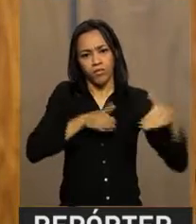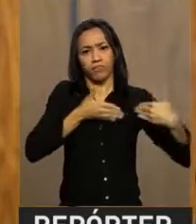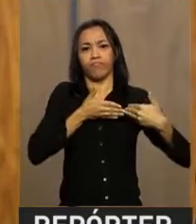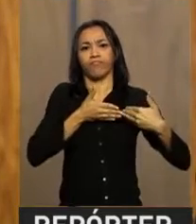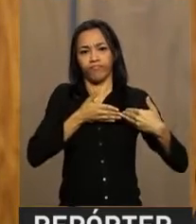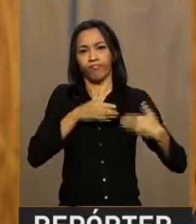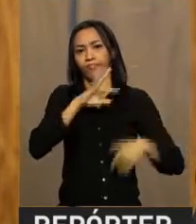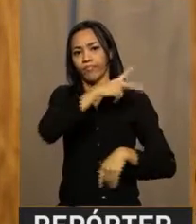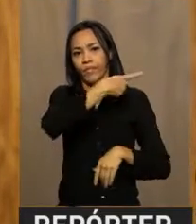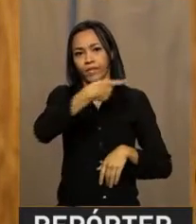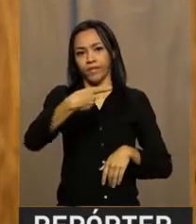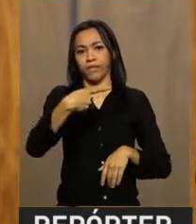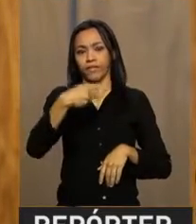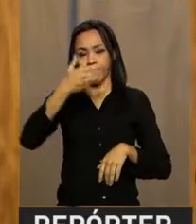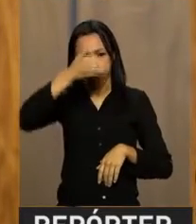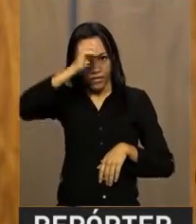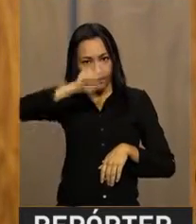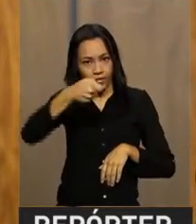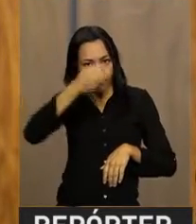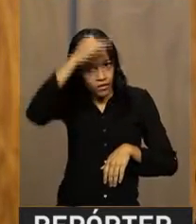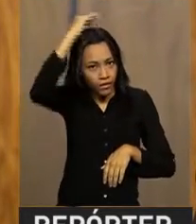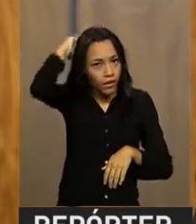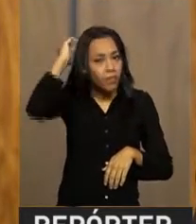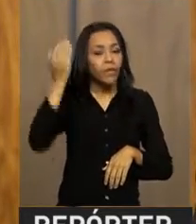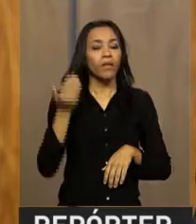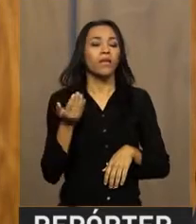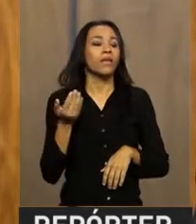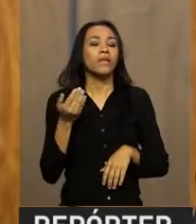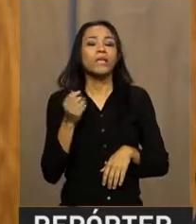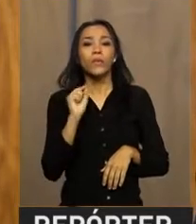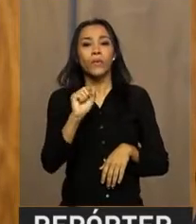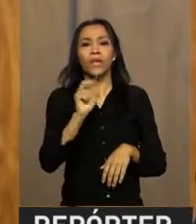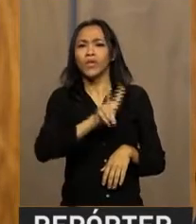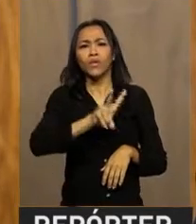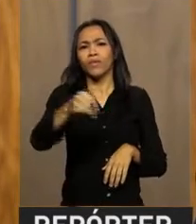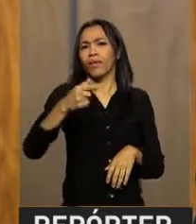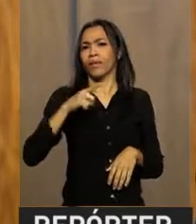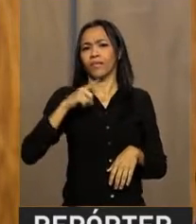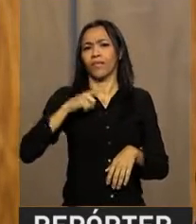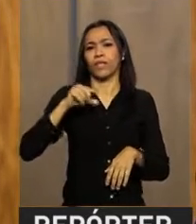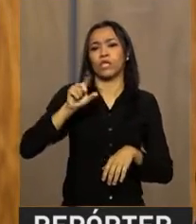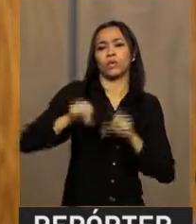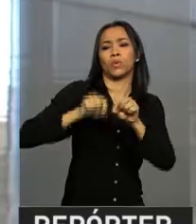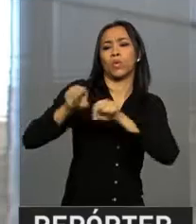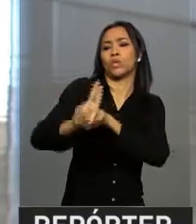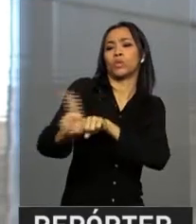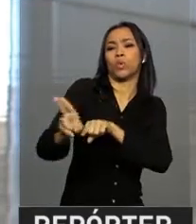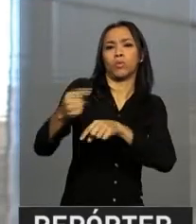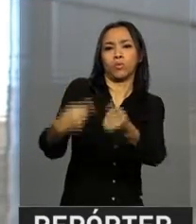Temer, de que não haverá indicação política.